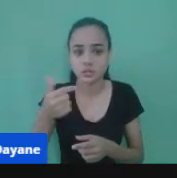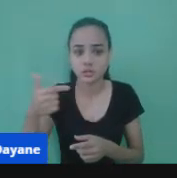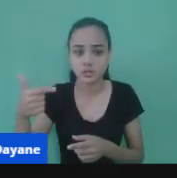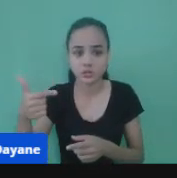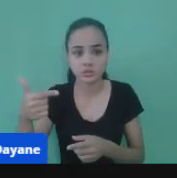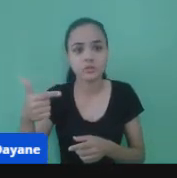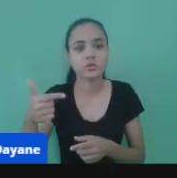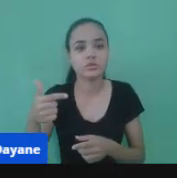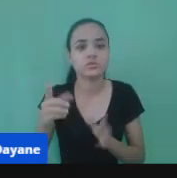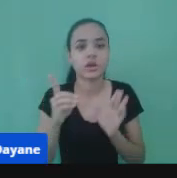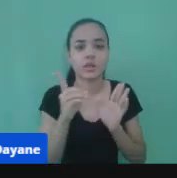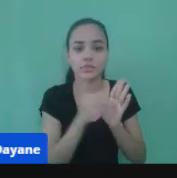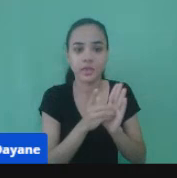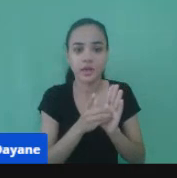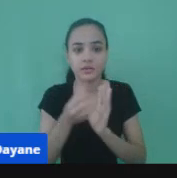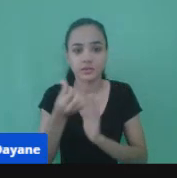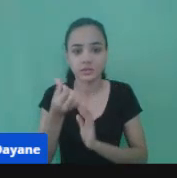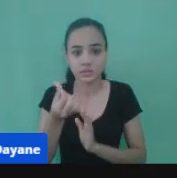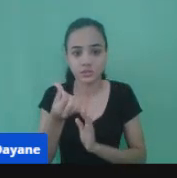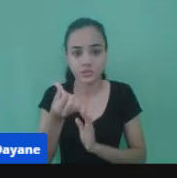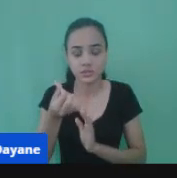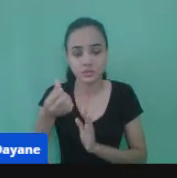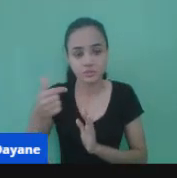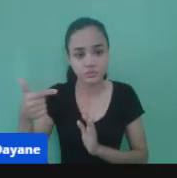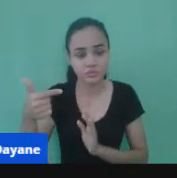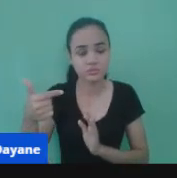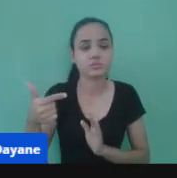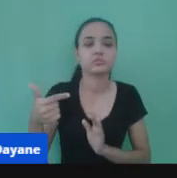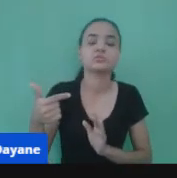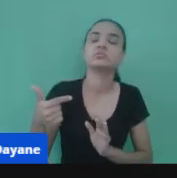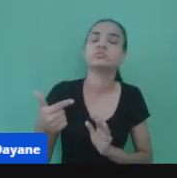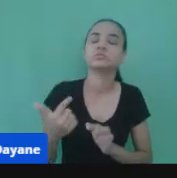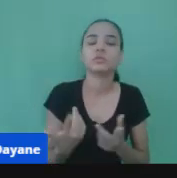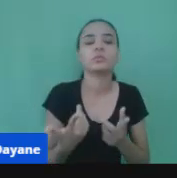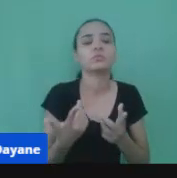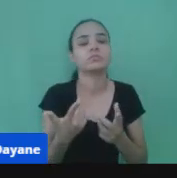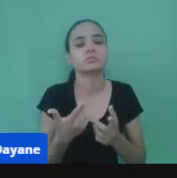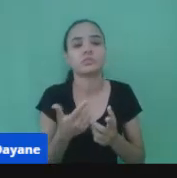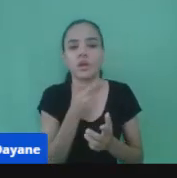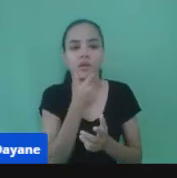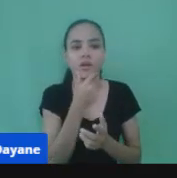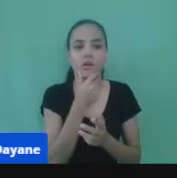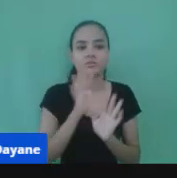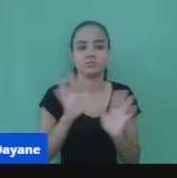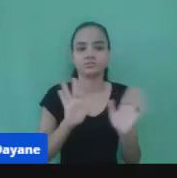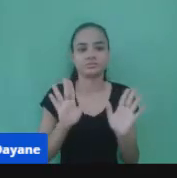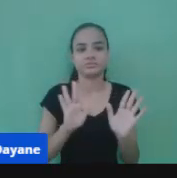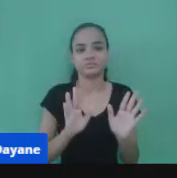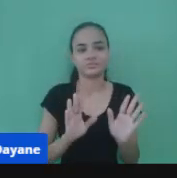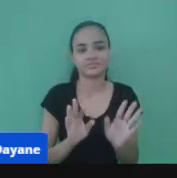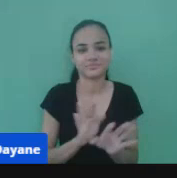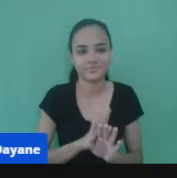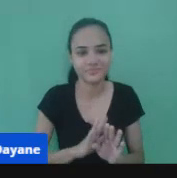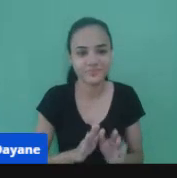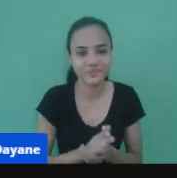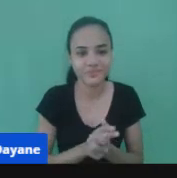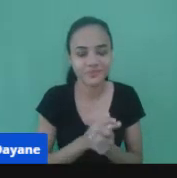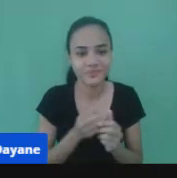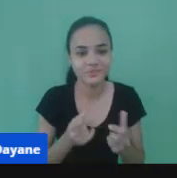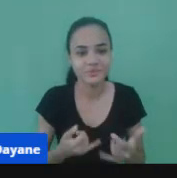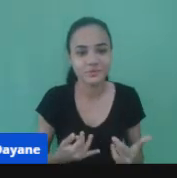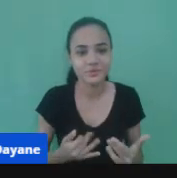inglês, tá bom? Não sou boa em inglês, deixo isso para os meninos. Então, a Raquel, ela publicou aí o seu livro